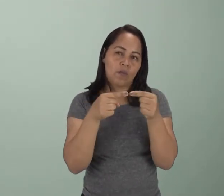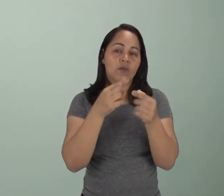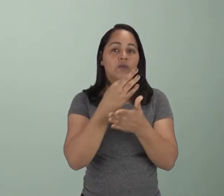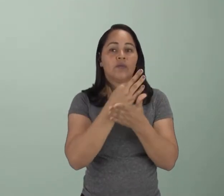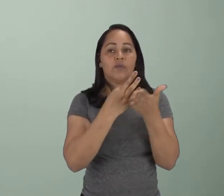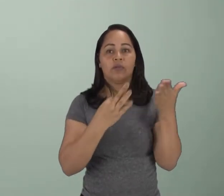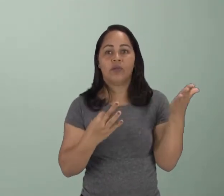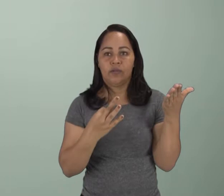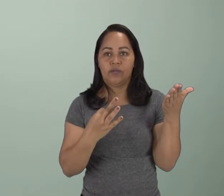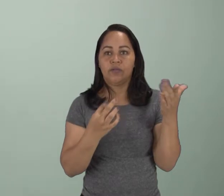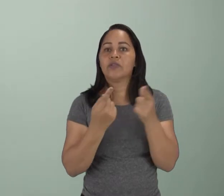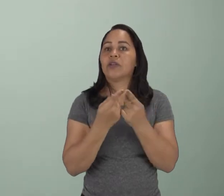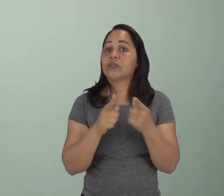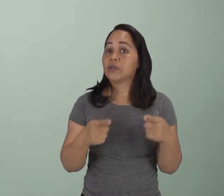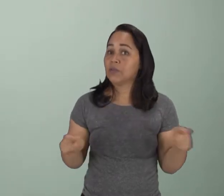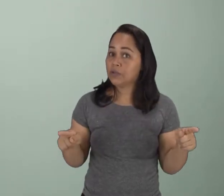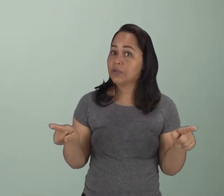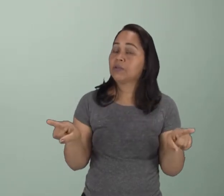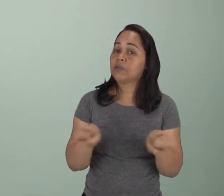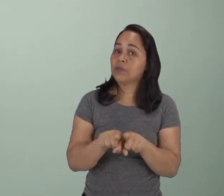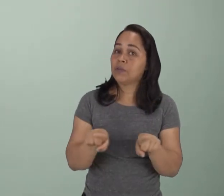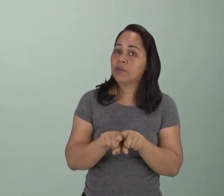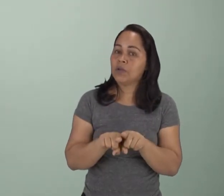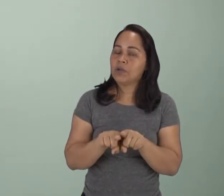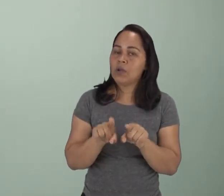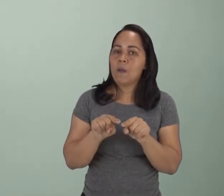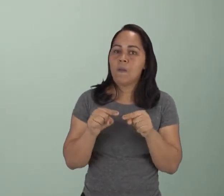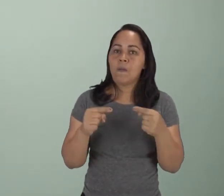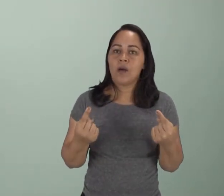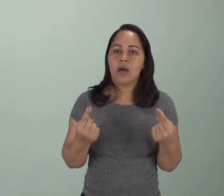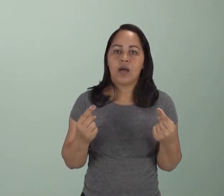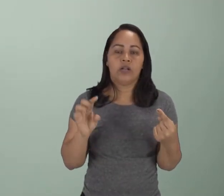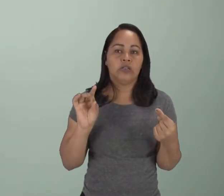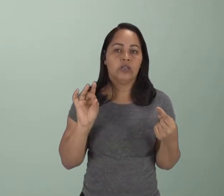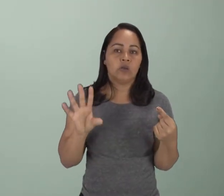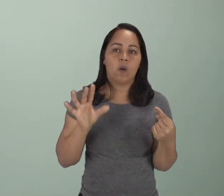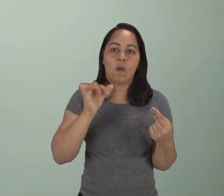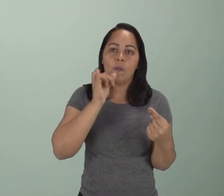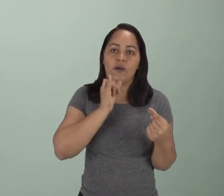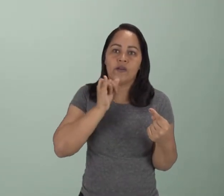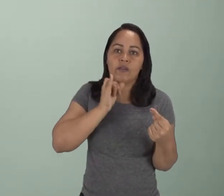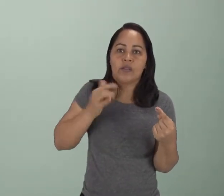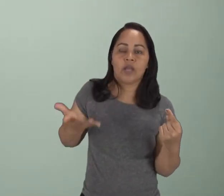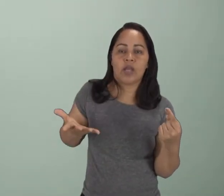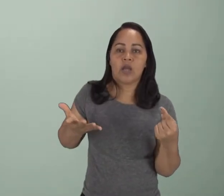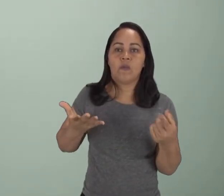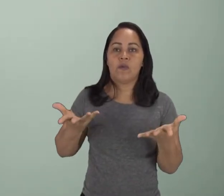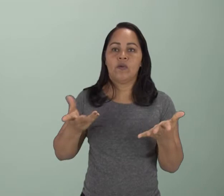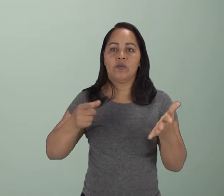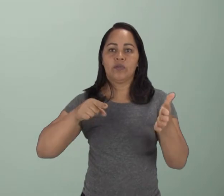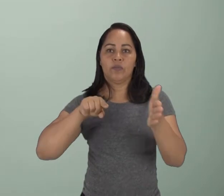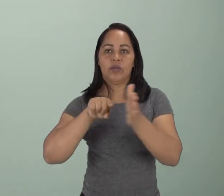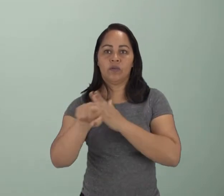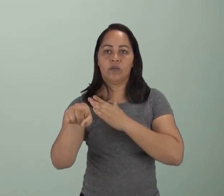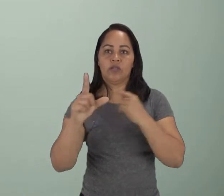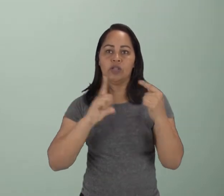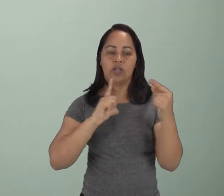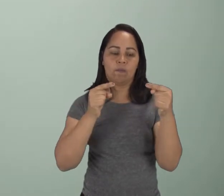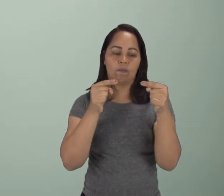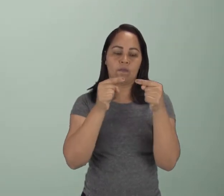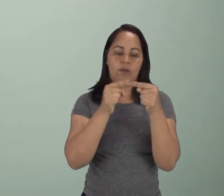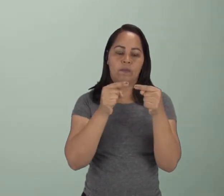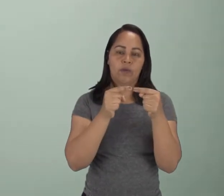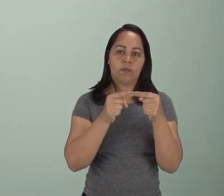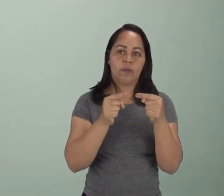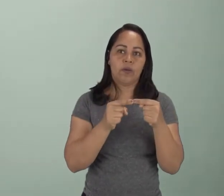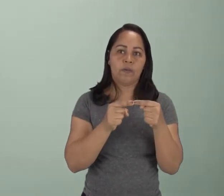questões gramaticais. Mas não é incomum que nós encontremos dentro de algumas questões tratos gramaticais também. Como